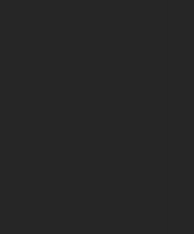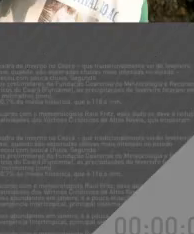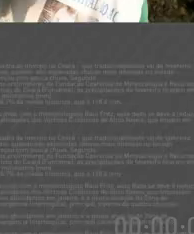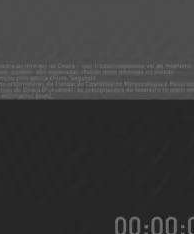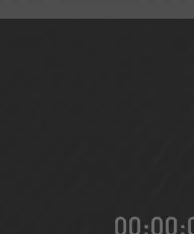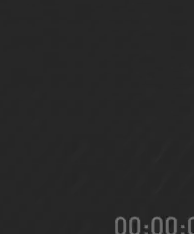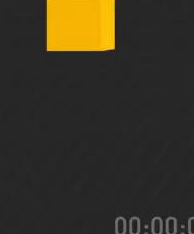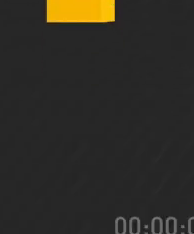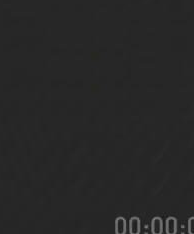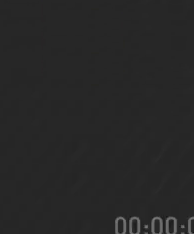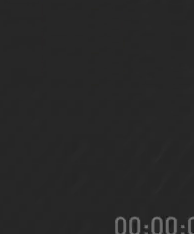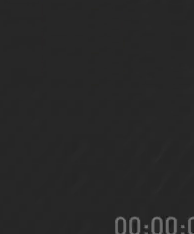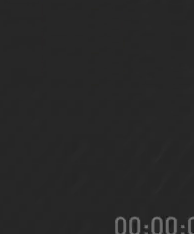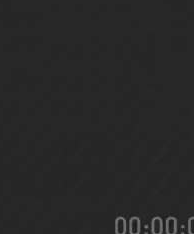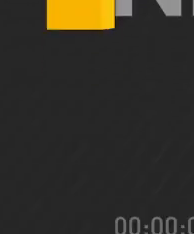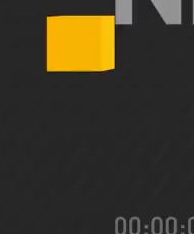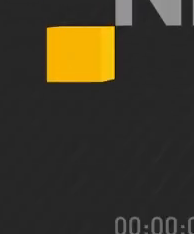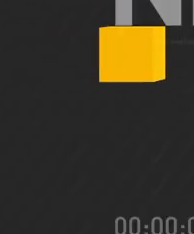o